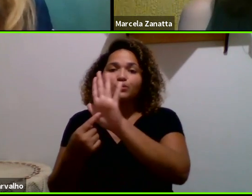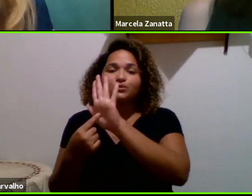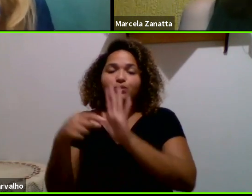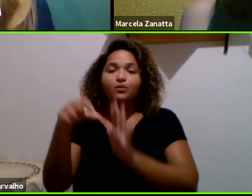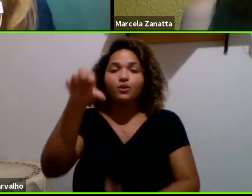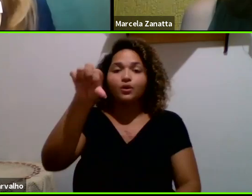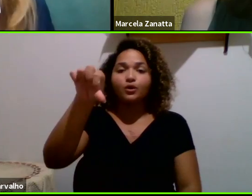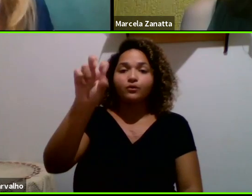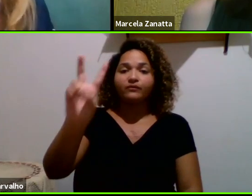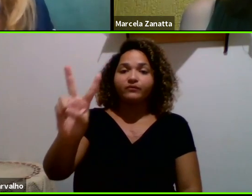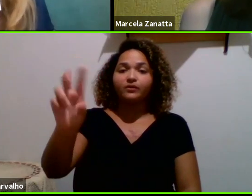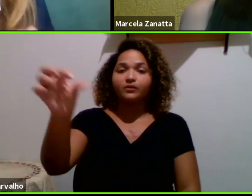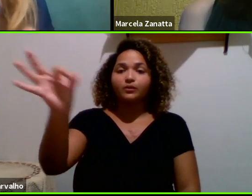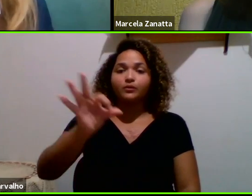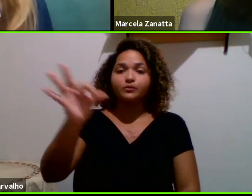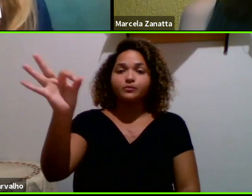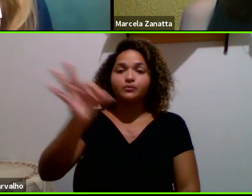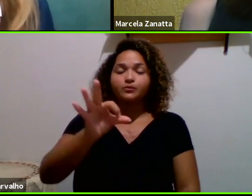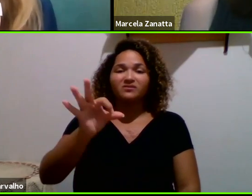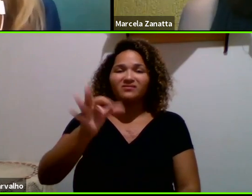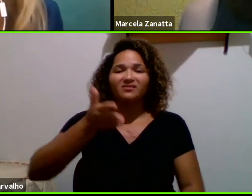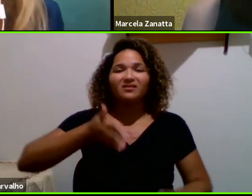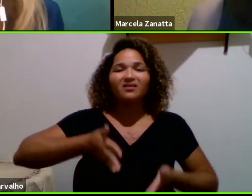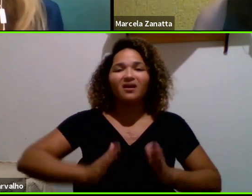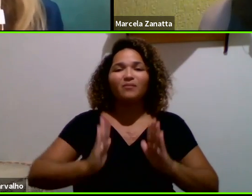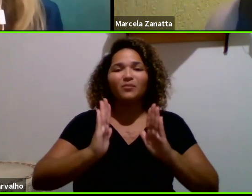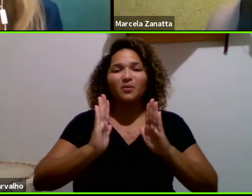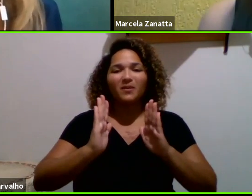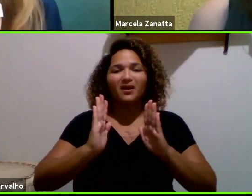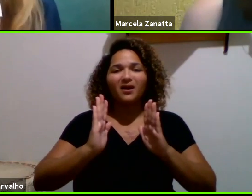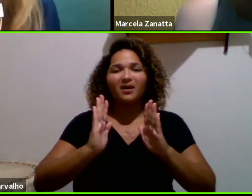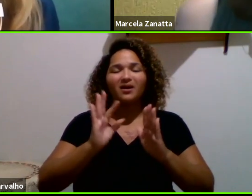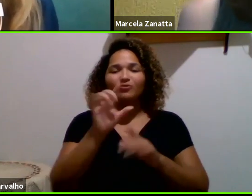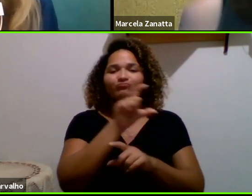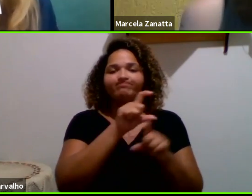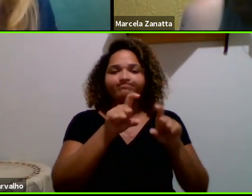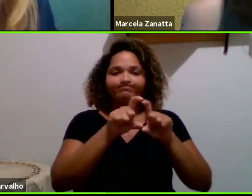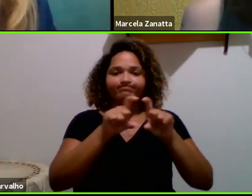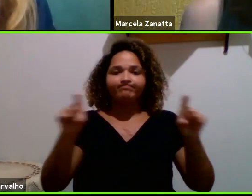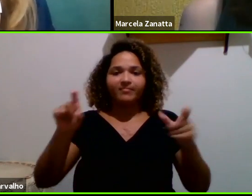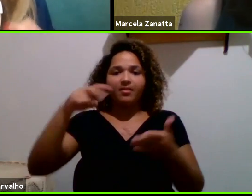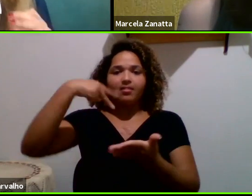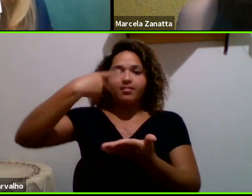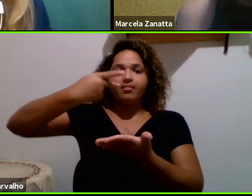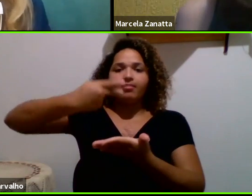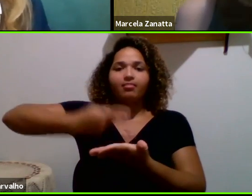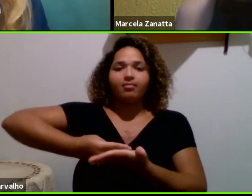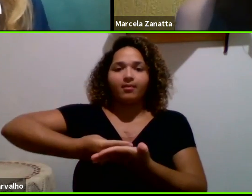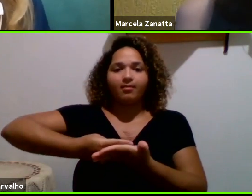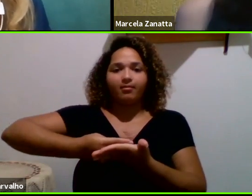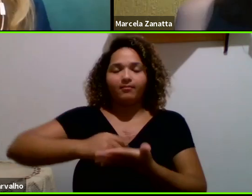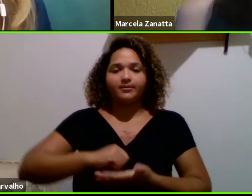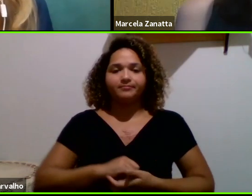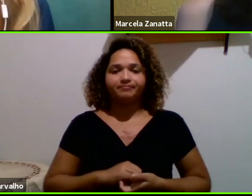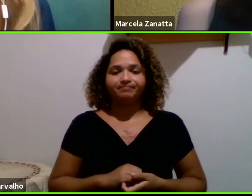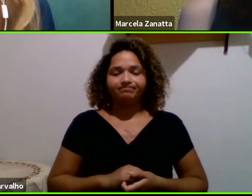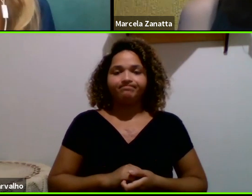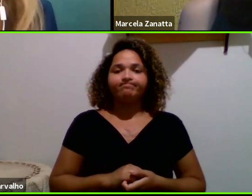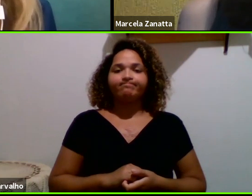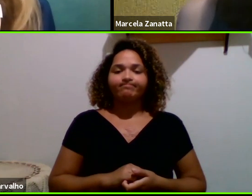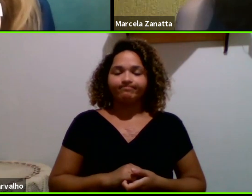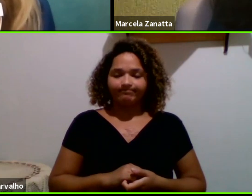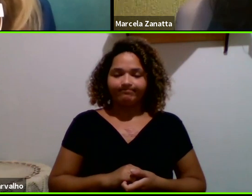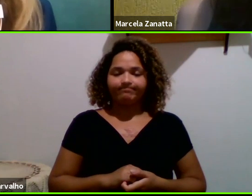92% das mulheres pariram em posição horizontal. E muitas vezes elas pariram